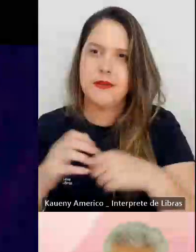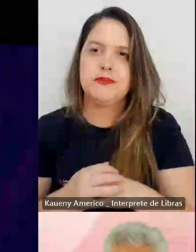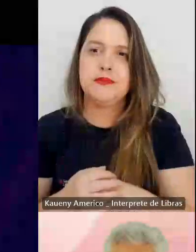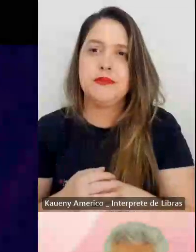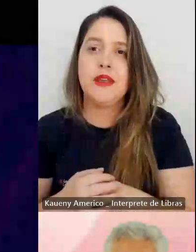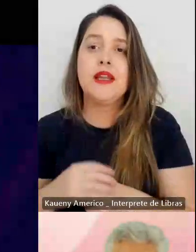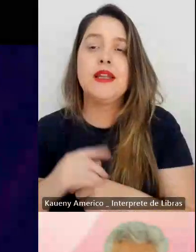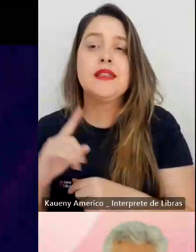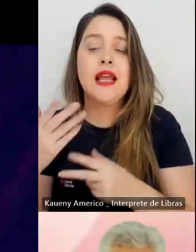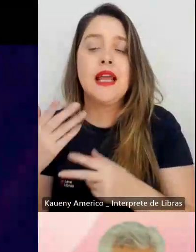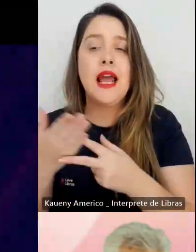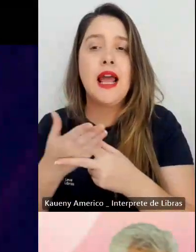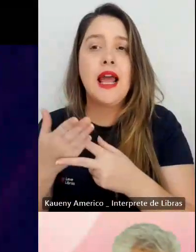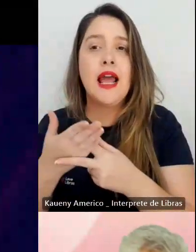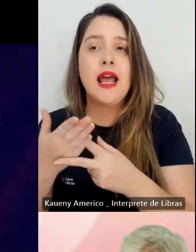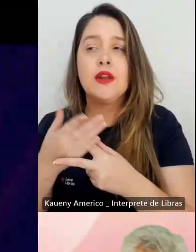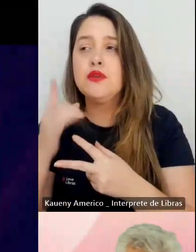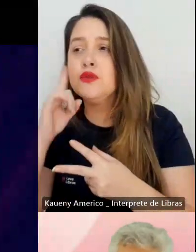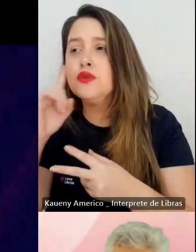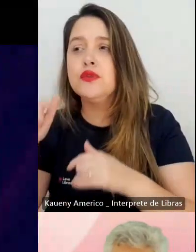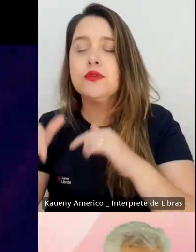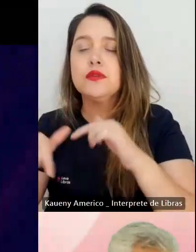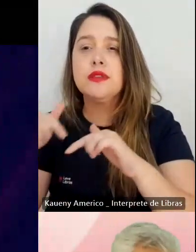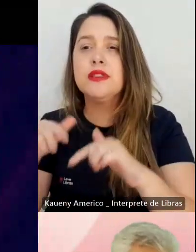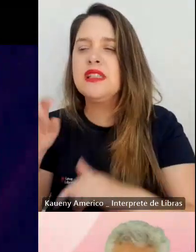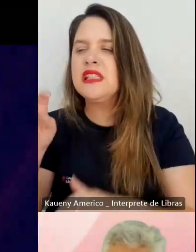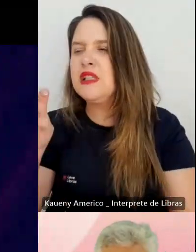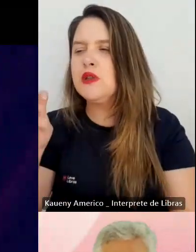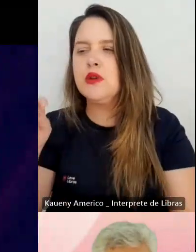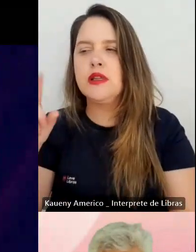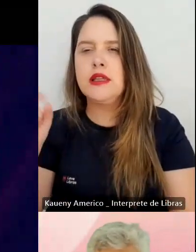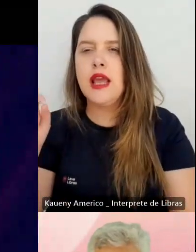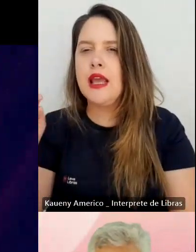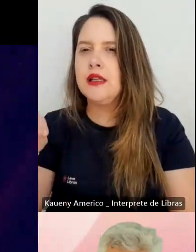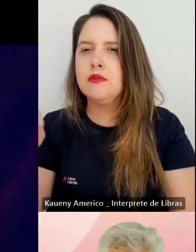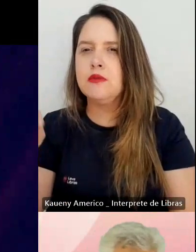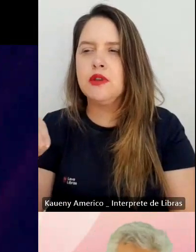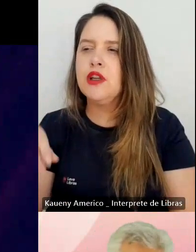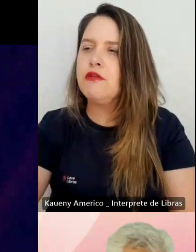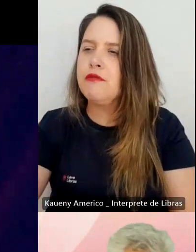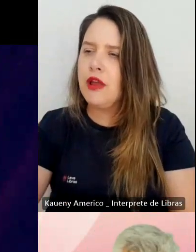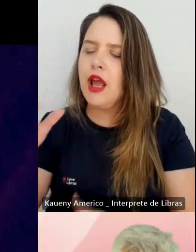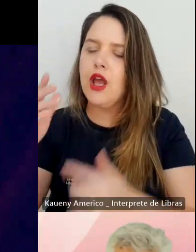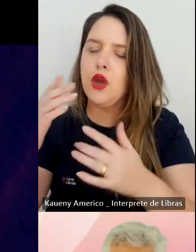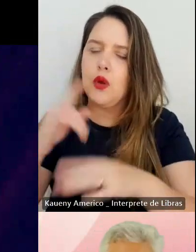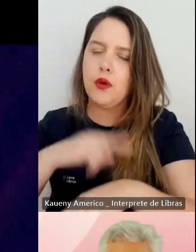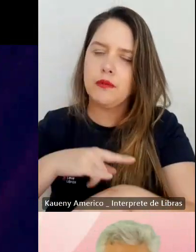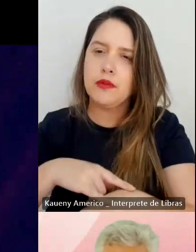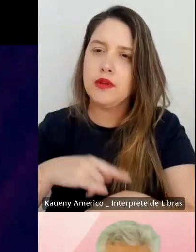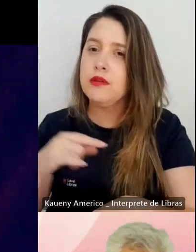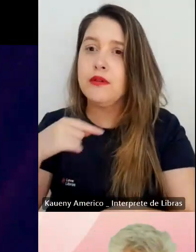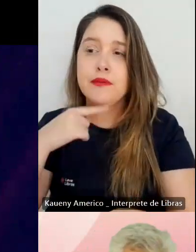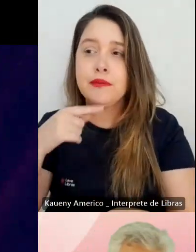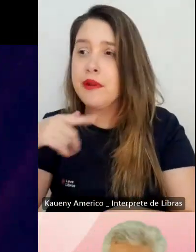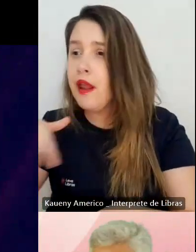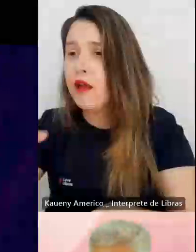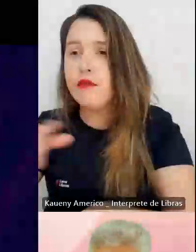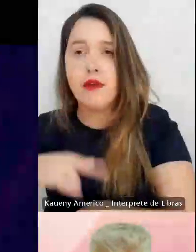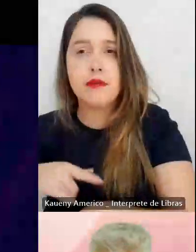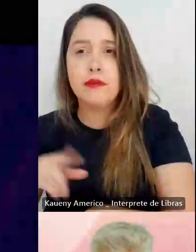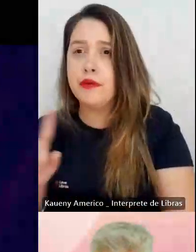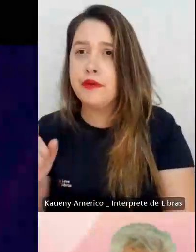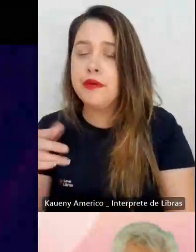durante o dia de trabalho, então aqueles 5, 10 minutinhos que você levanta, vai ao banheiro, tem gente que não levanta para ir ao banheiro, então ir ao banheiro, ir